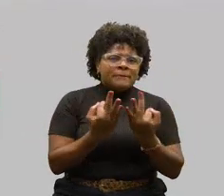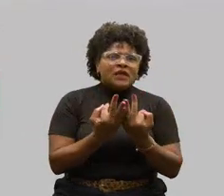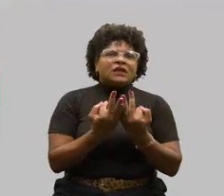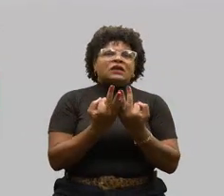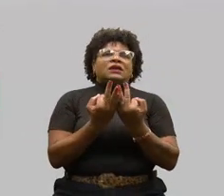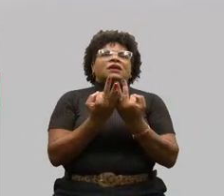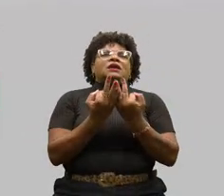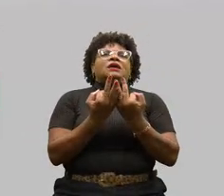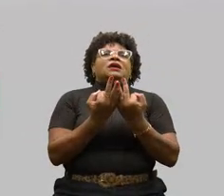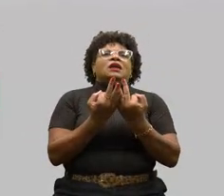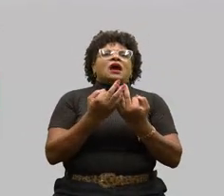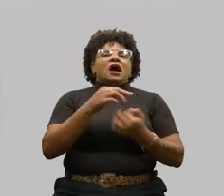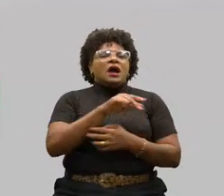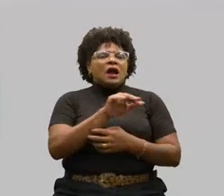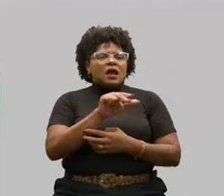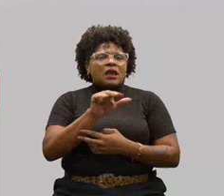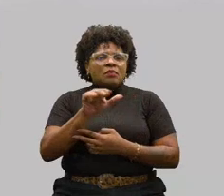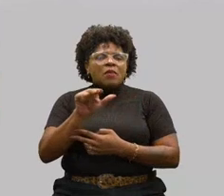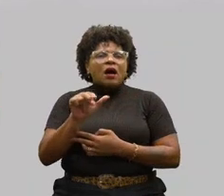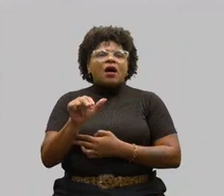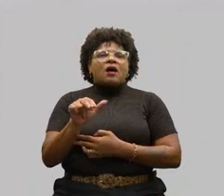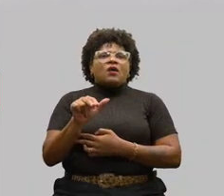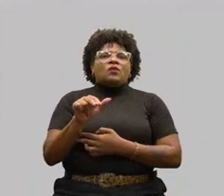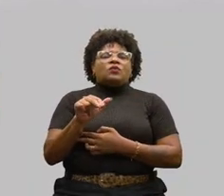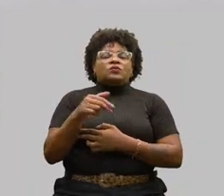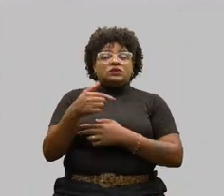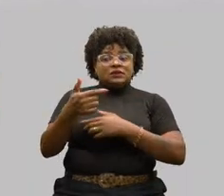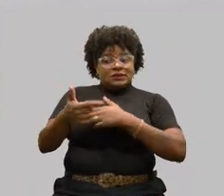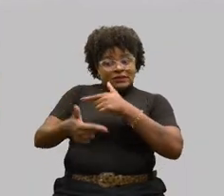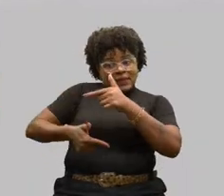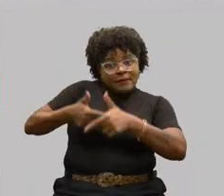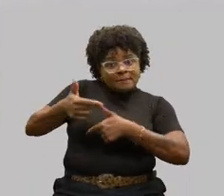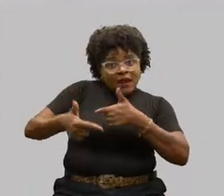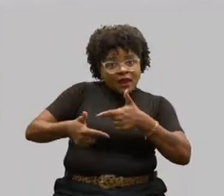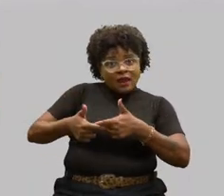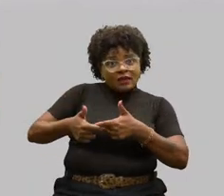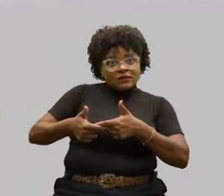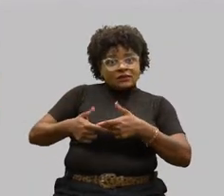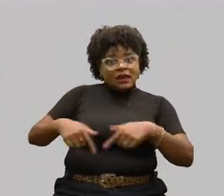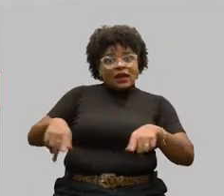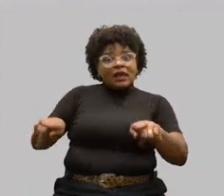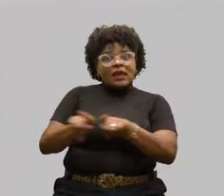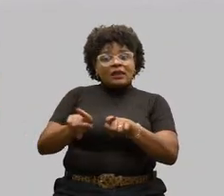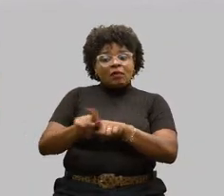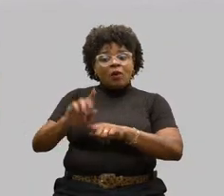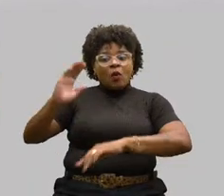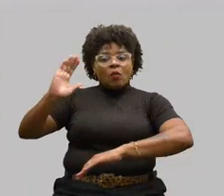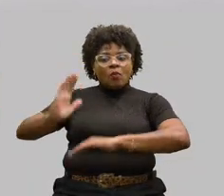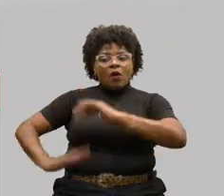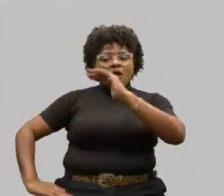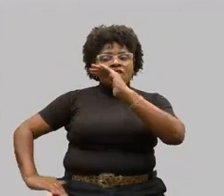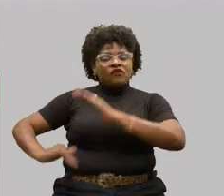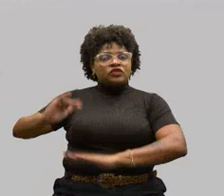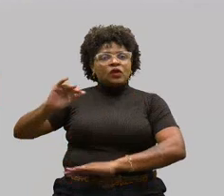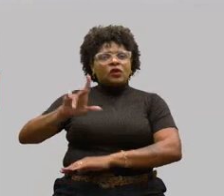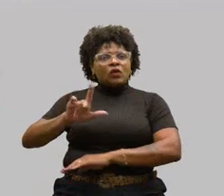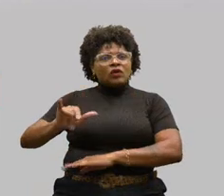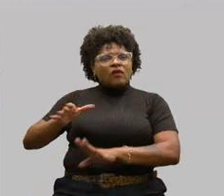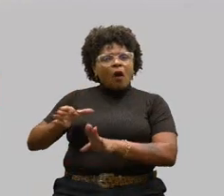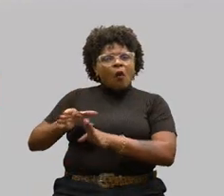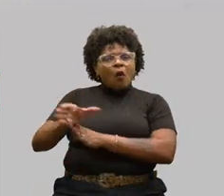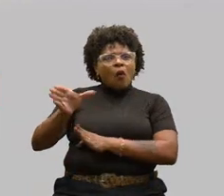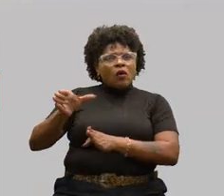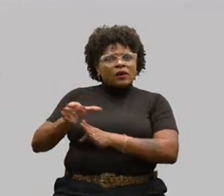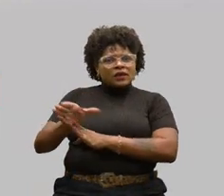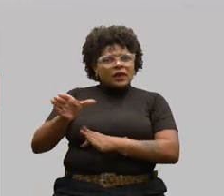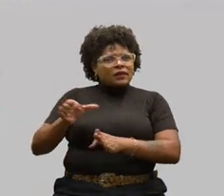Gabriel e família e empresa e uma um profissional que vai nos orientar quem prescindível